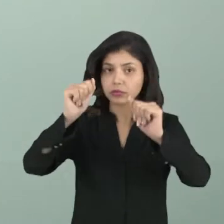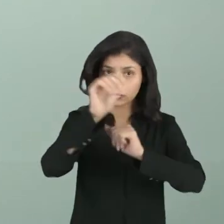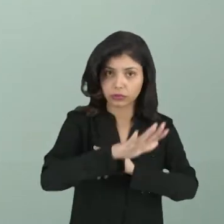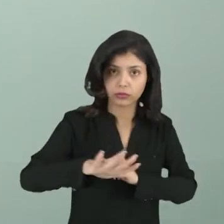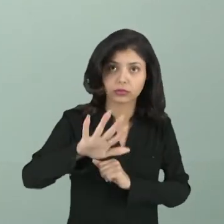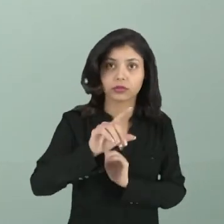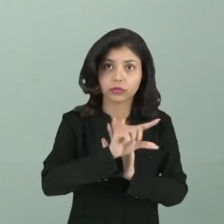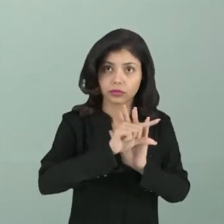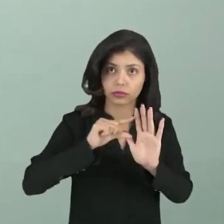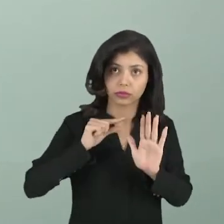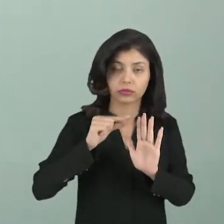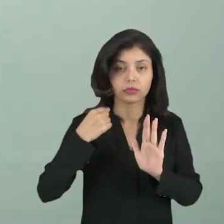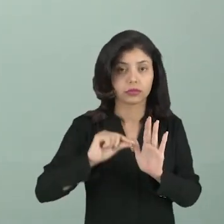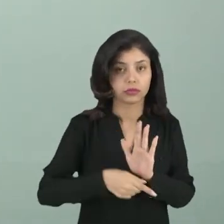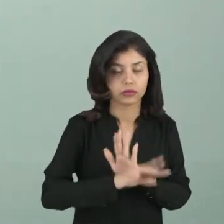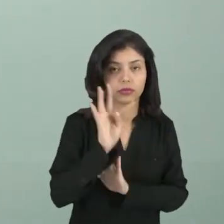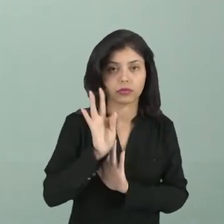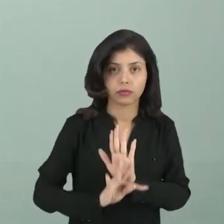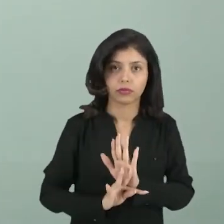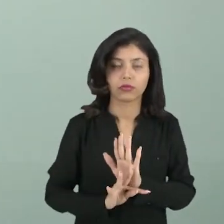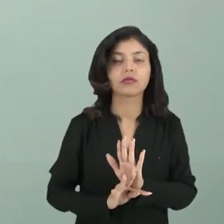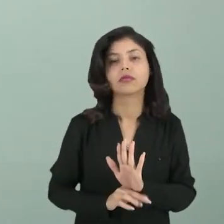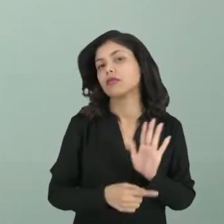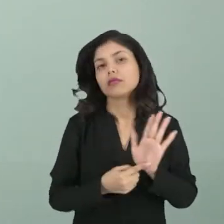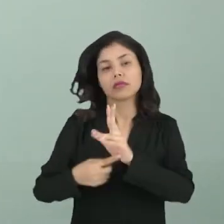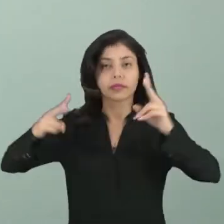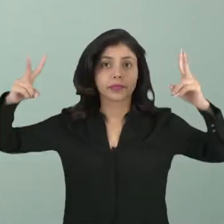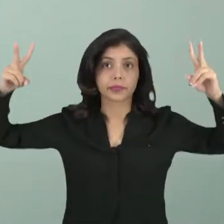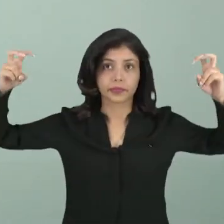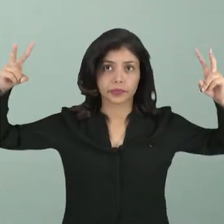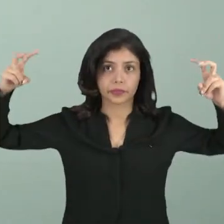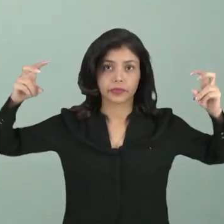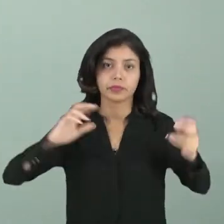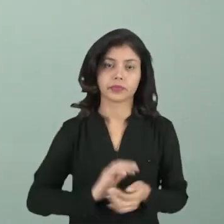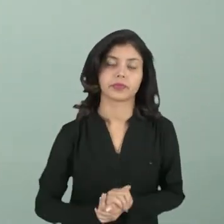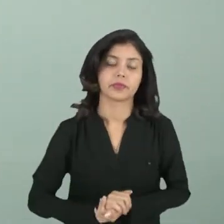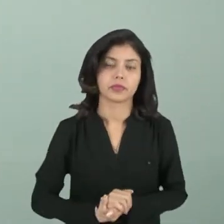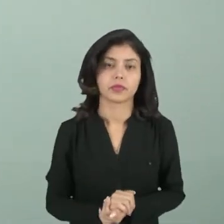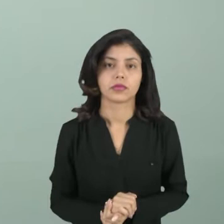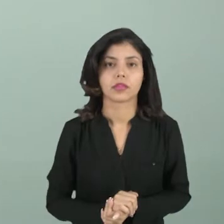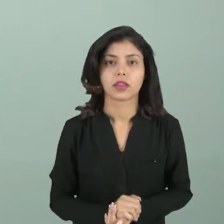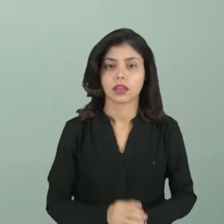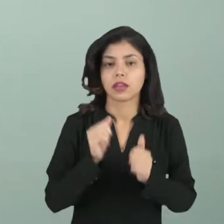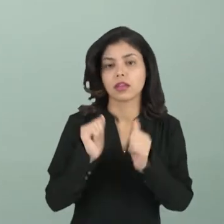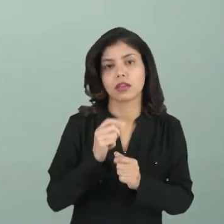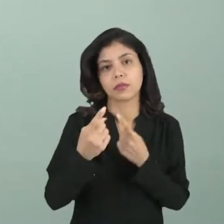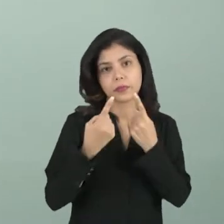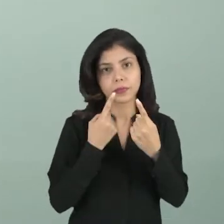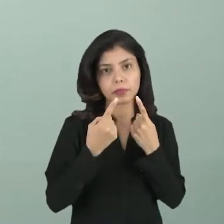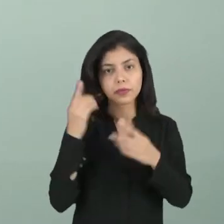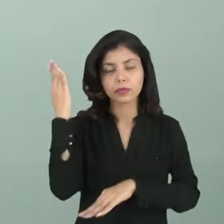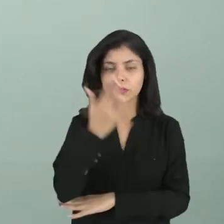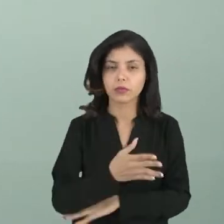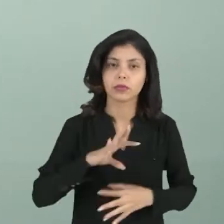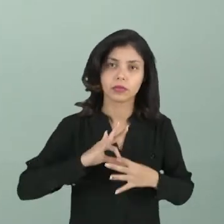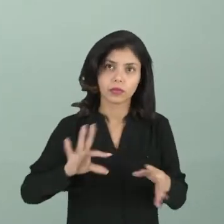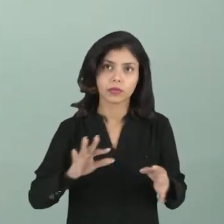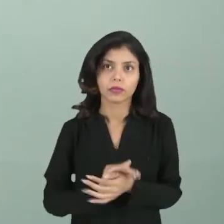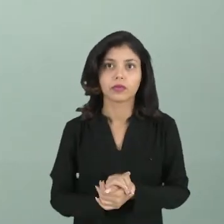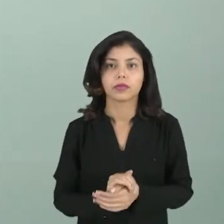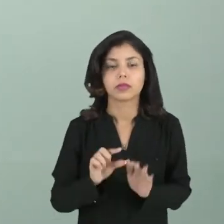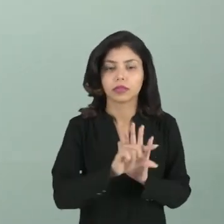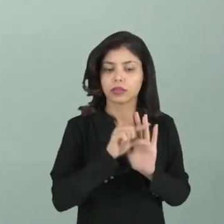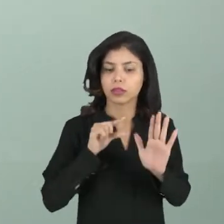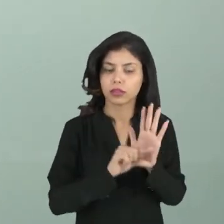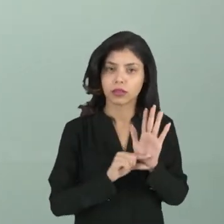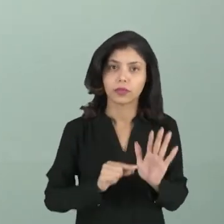ela, coloco dentro do meu texto, eu vou destacar pelas aspas, né? Ou então eu posso fazer o discurso indireto livre,